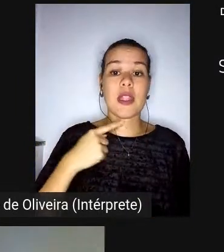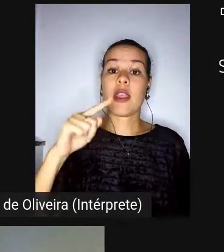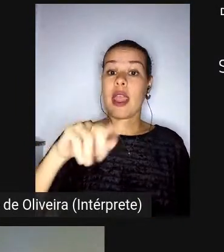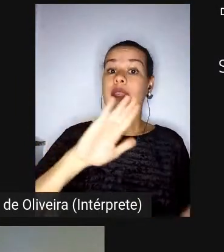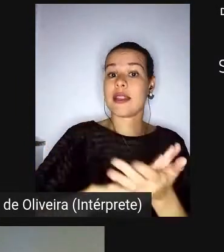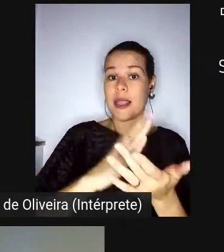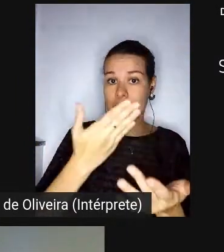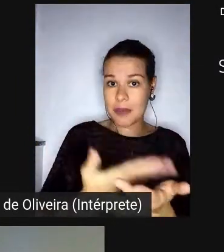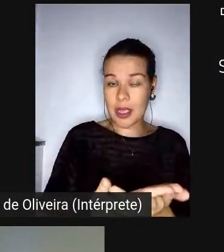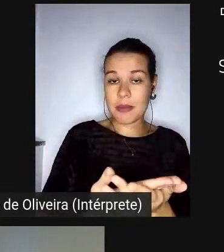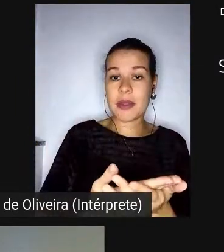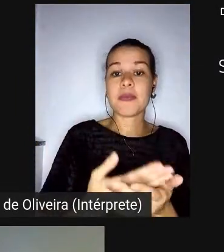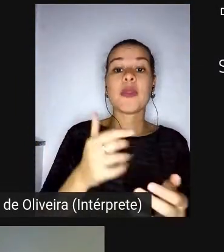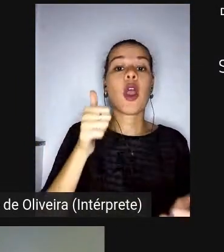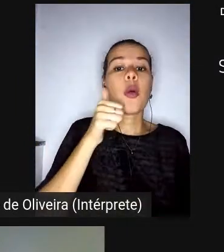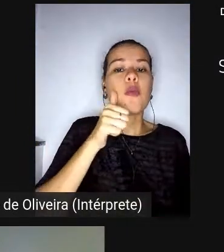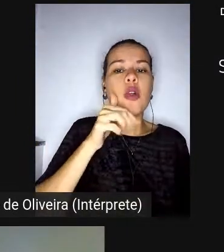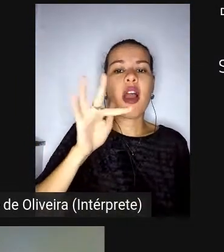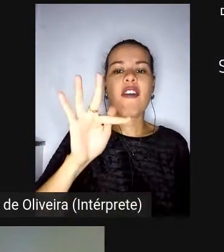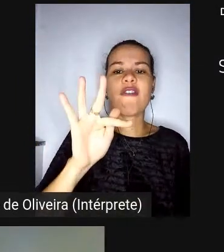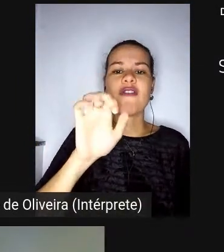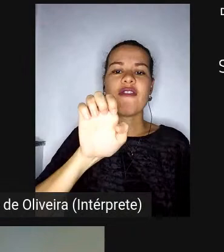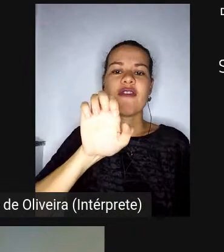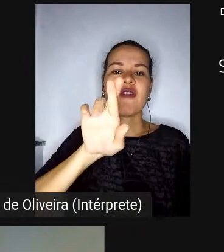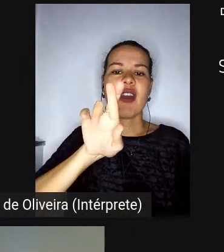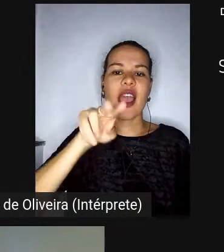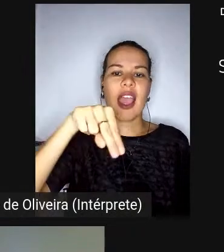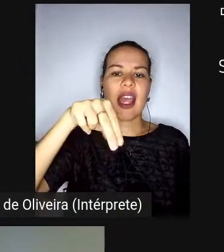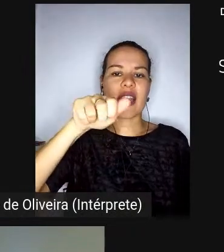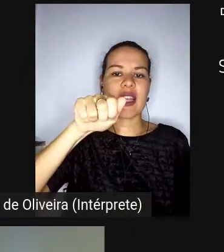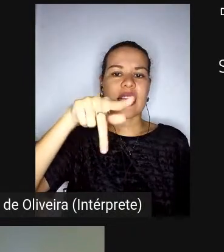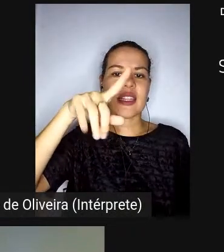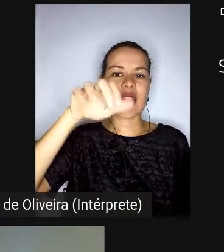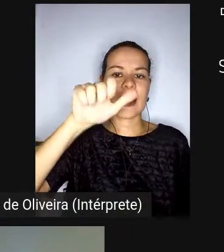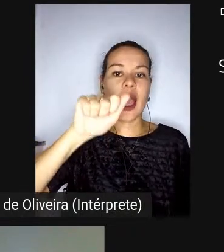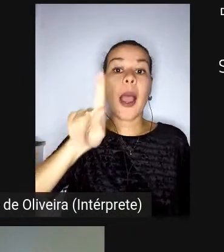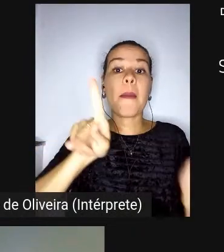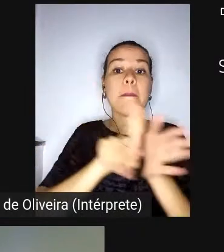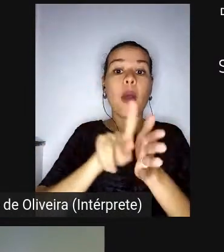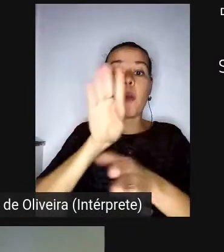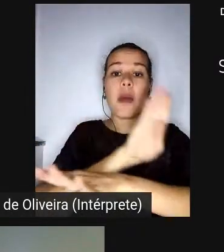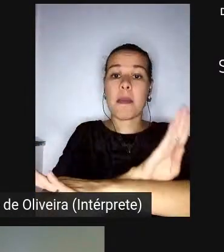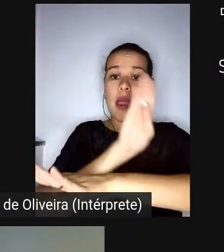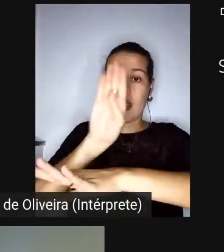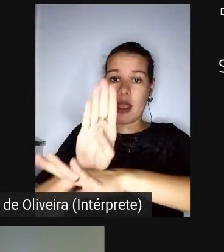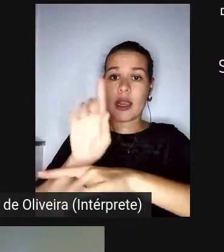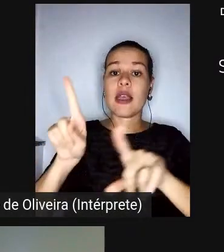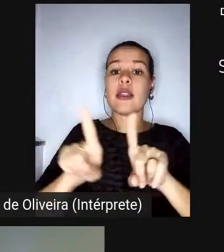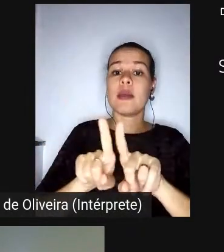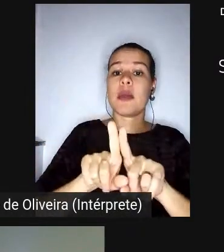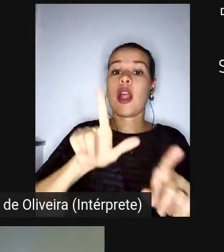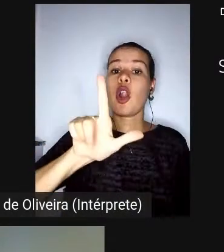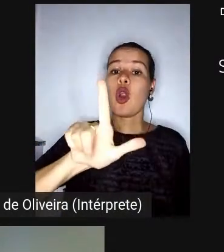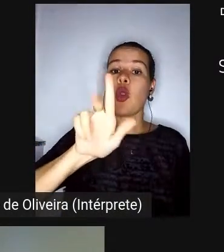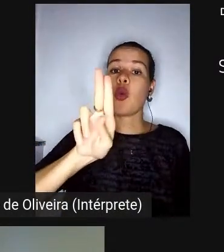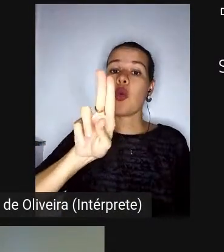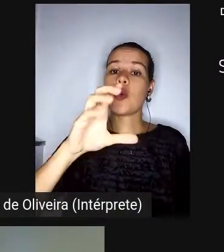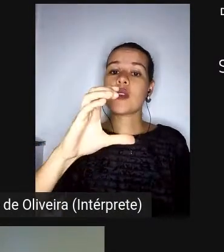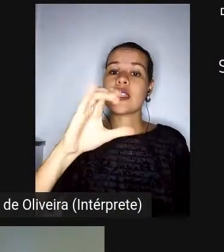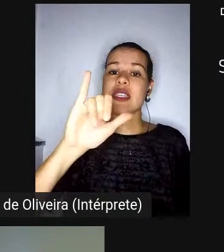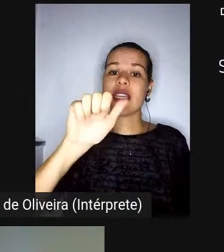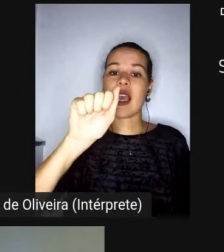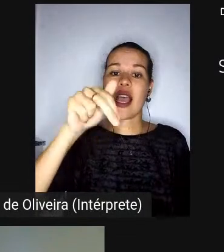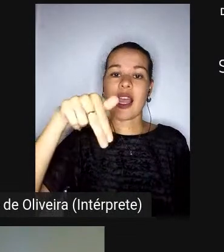também vem do campo barreira e Luciane do campus Simões Filho e Luciano do câmpus Euclides da Cunha